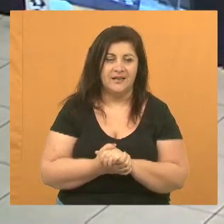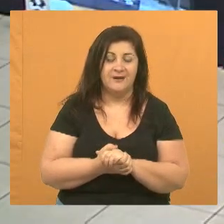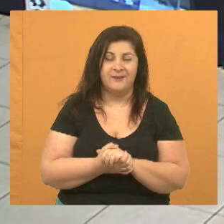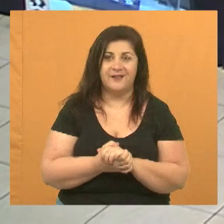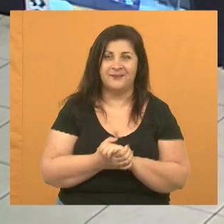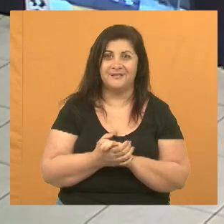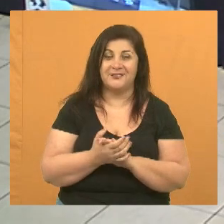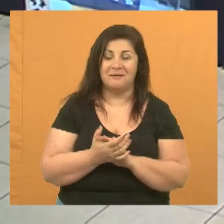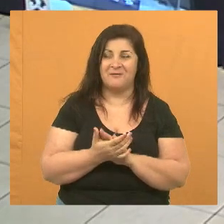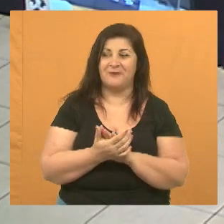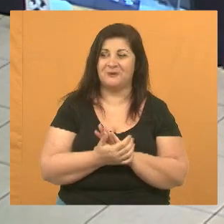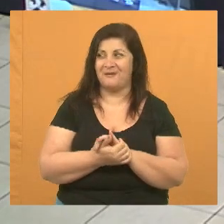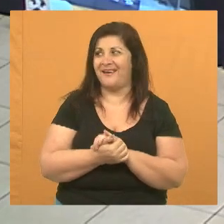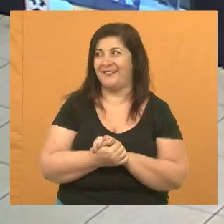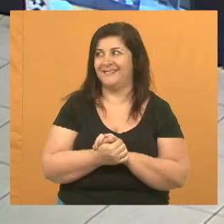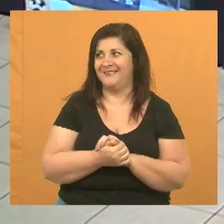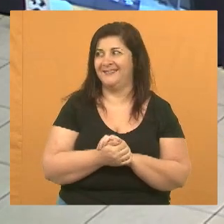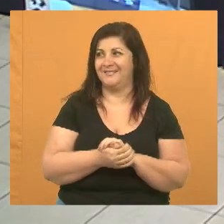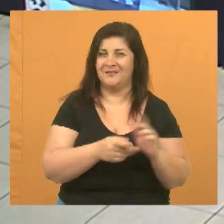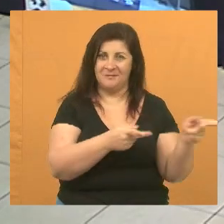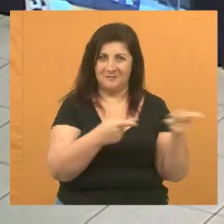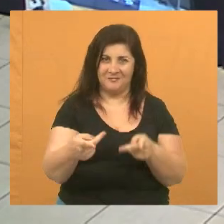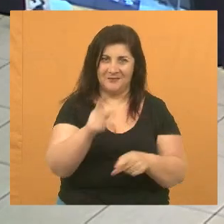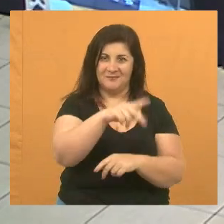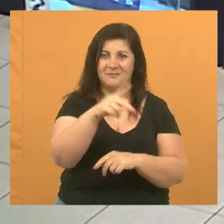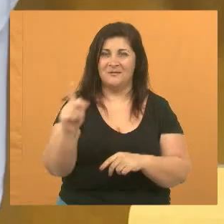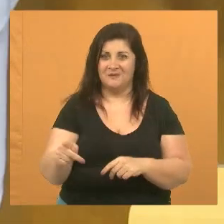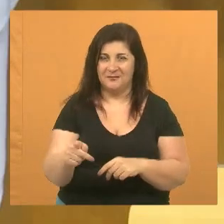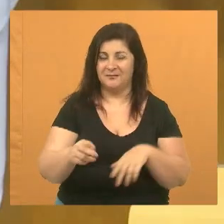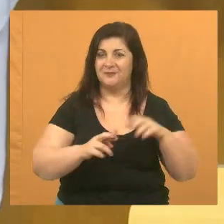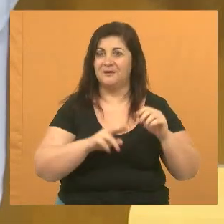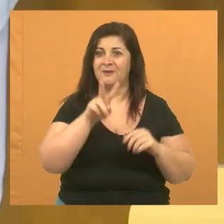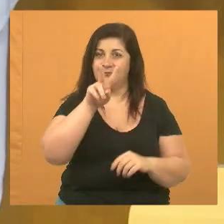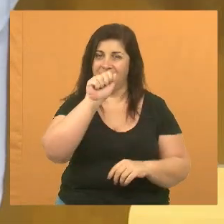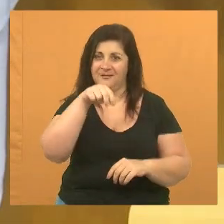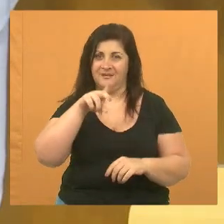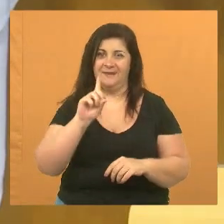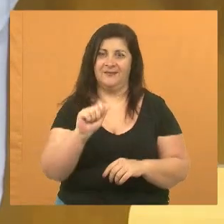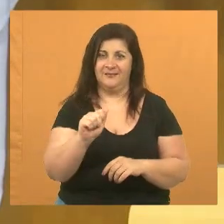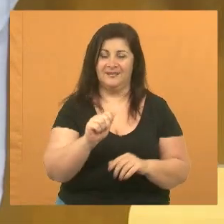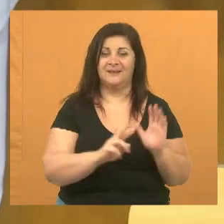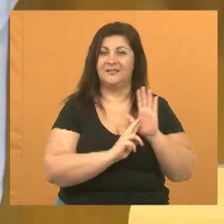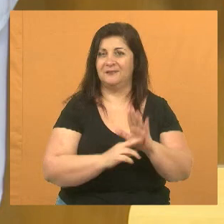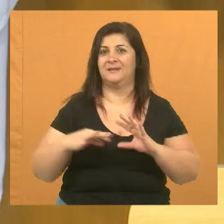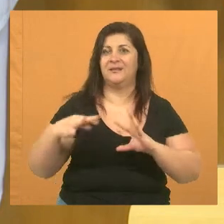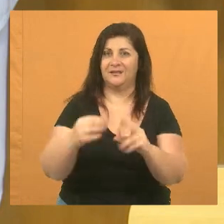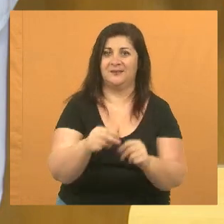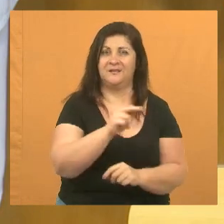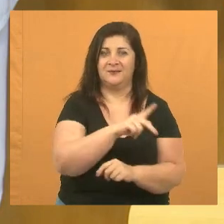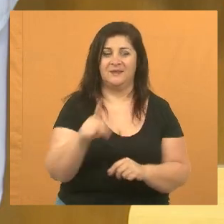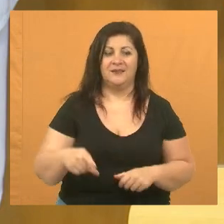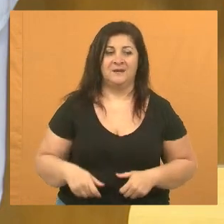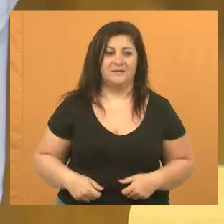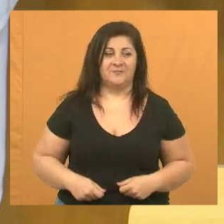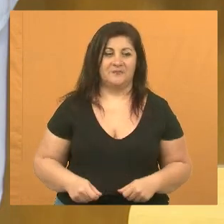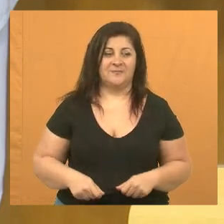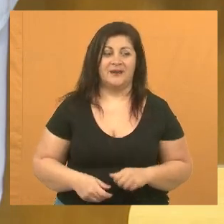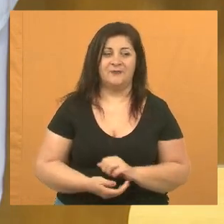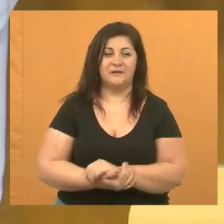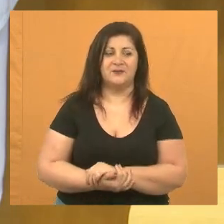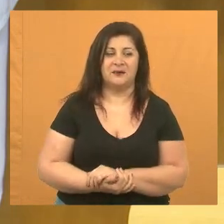Convidamos agora a professora Wanda Lúcia Alves, que falará em nome de todas as professoras homenageadas.